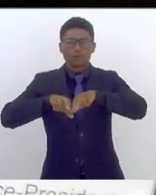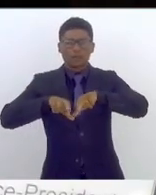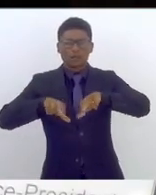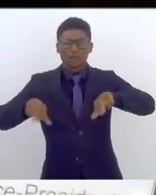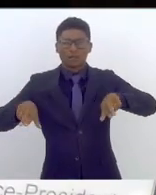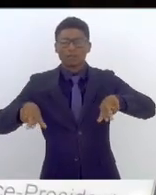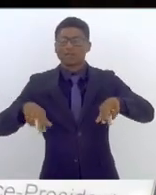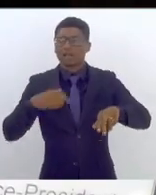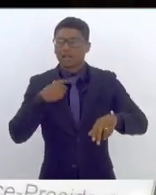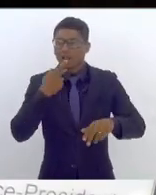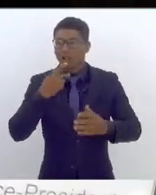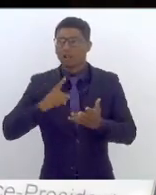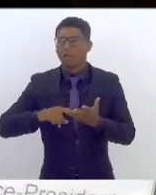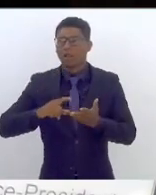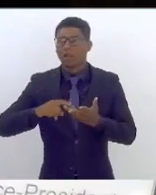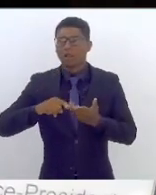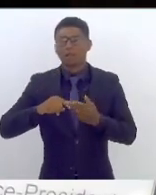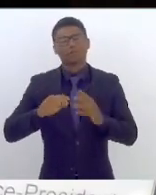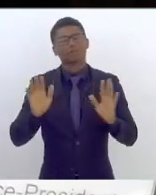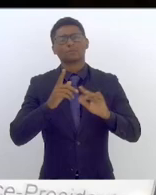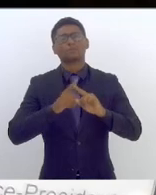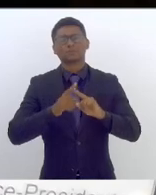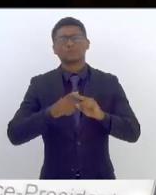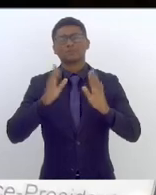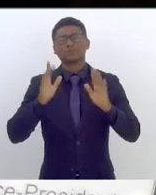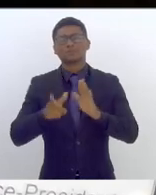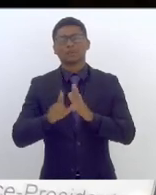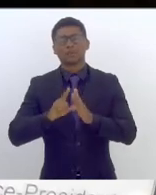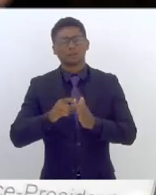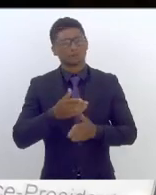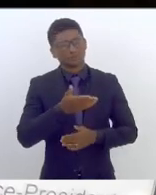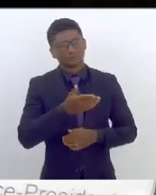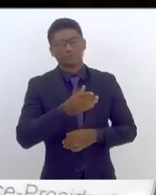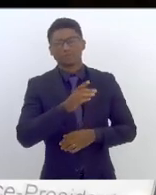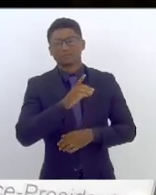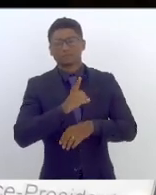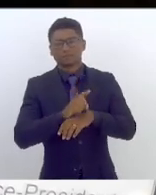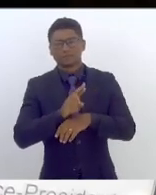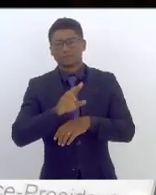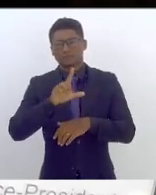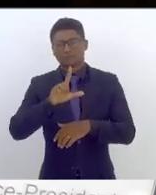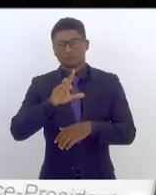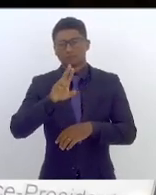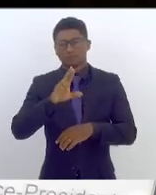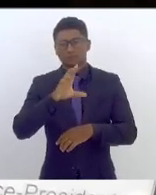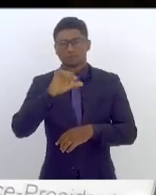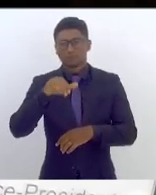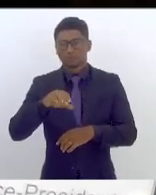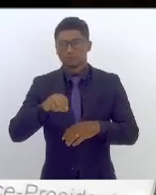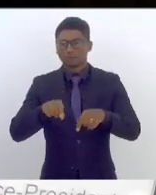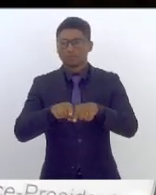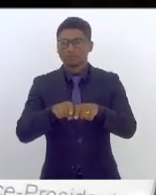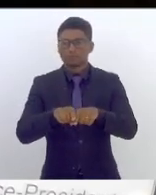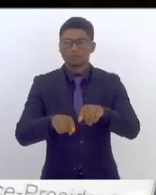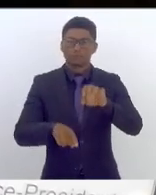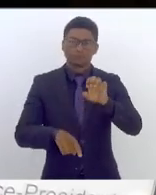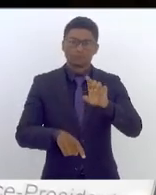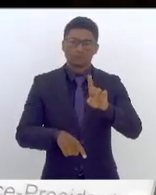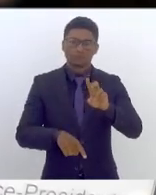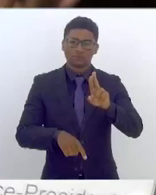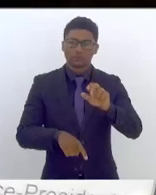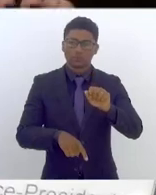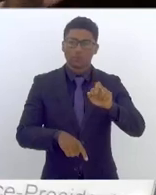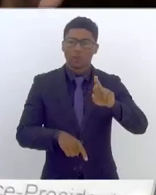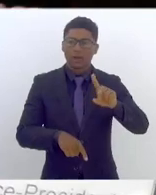não vou ressaltar porque já foram muito bem ressaltados pelo Dr Luciano e pelo Doutor Eduardo também